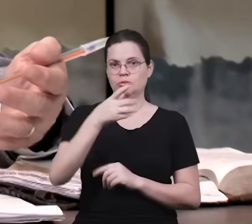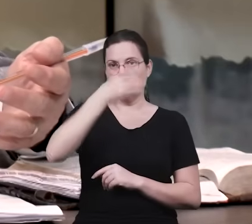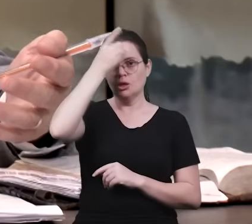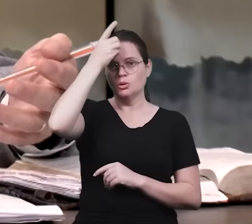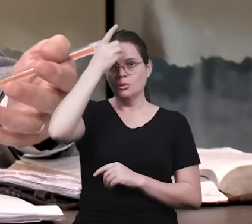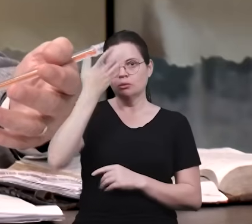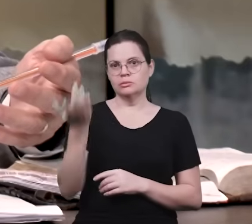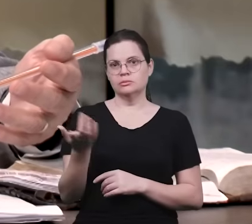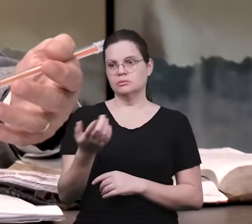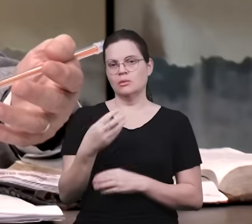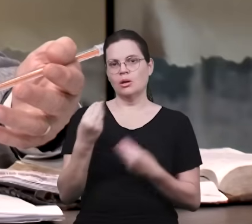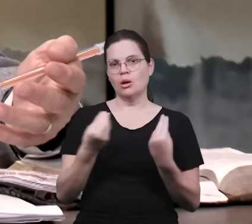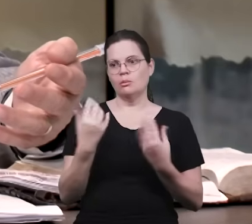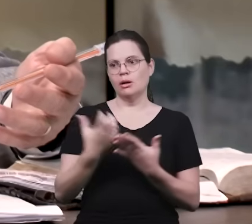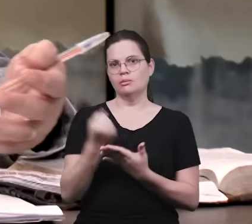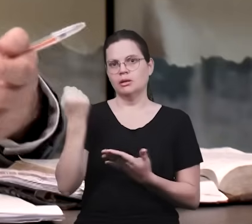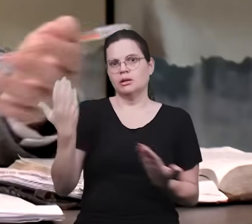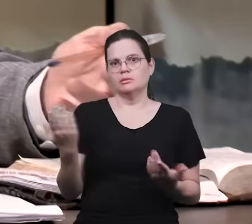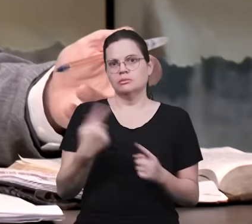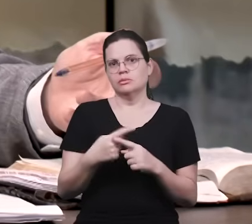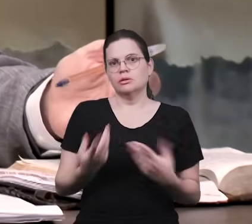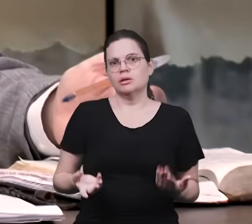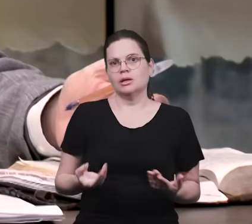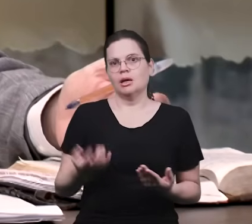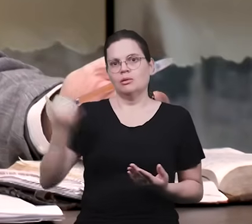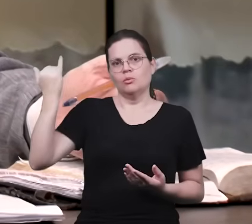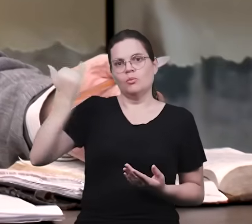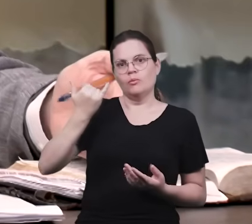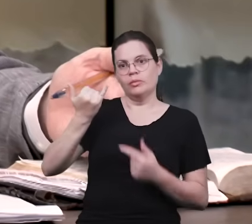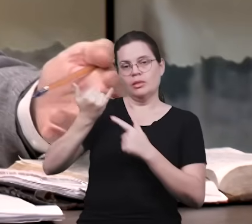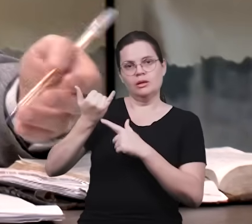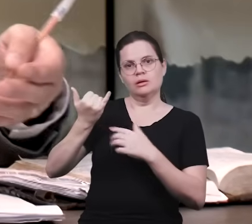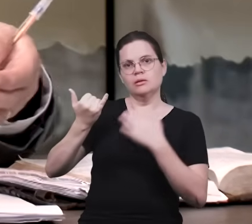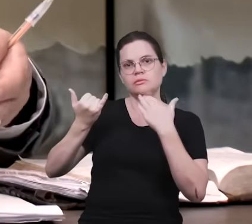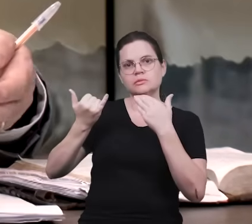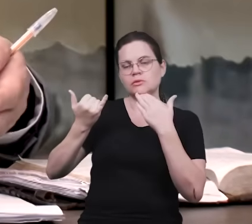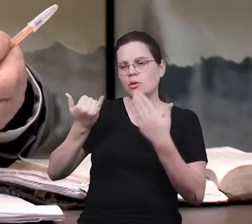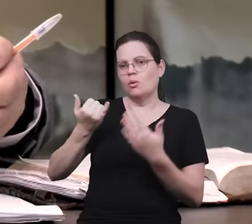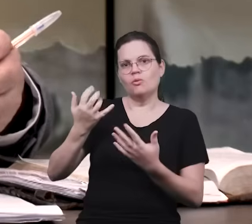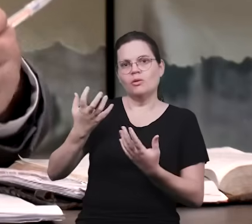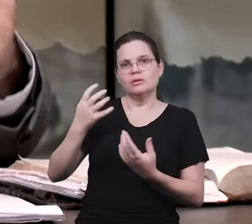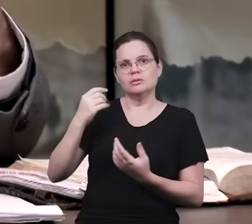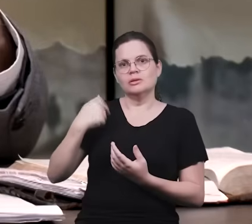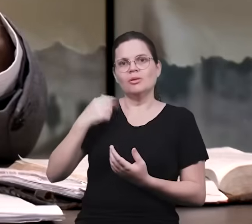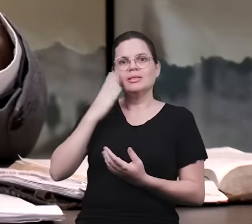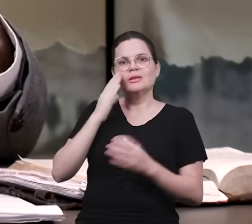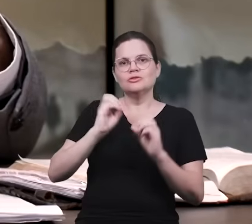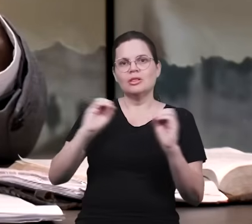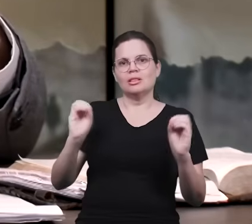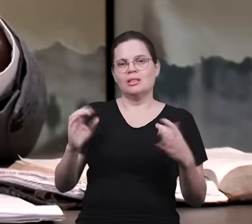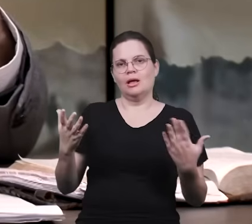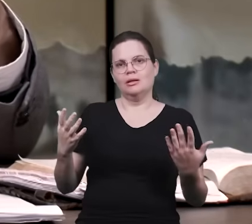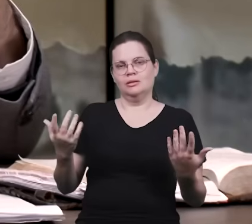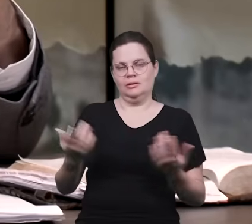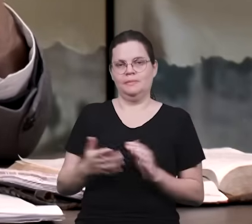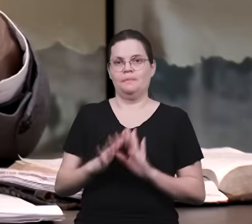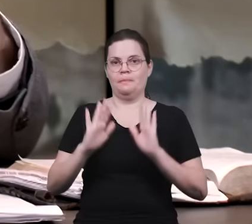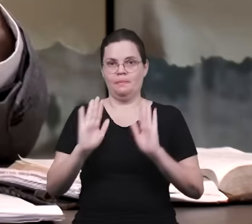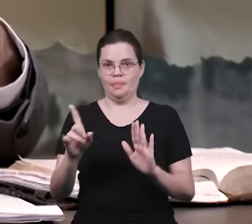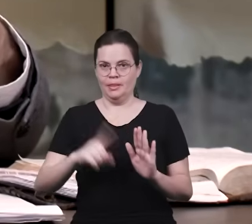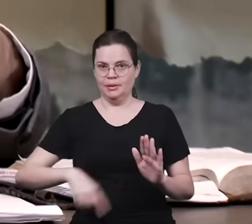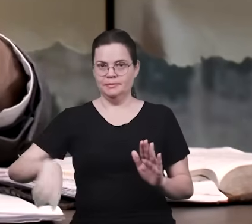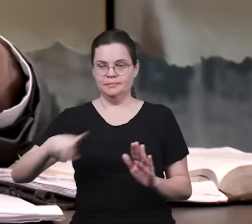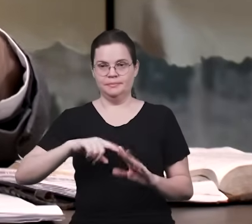não vai ser arrebatada pelo Senhor, porque não está ouvindo a voz do Espírito Santo. Então aqui não. A nossa